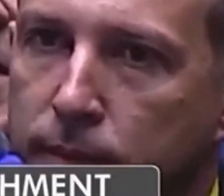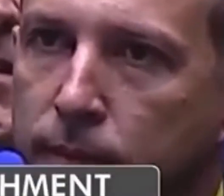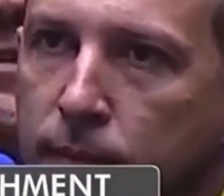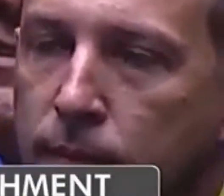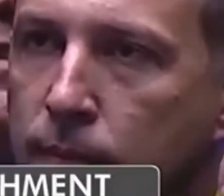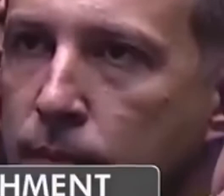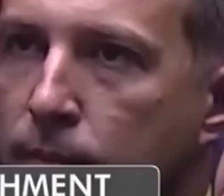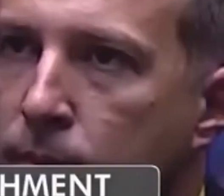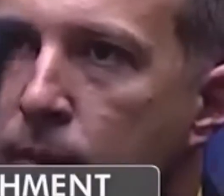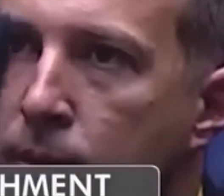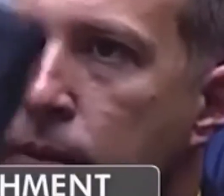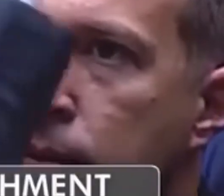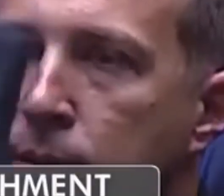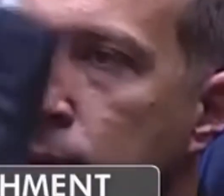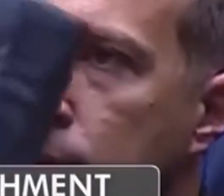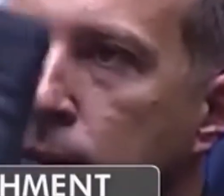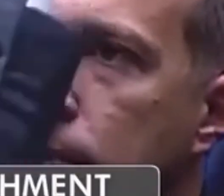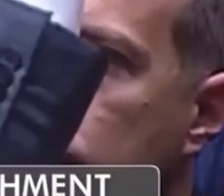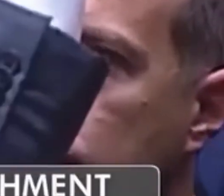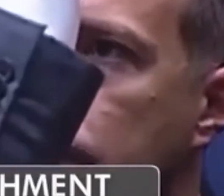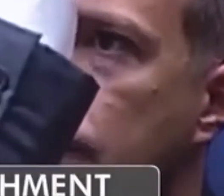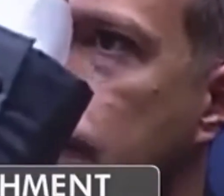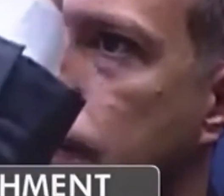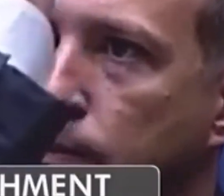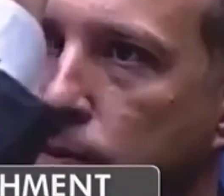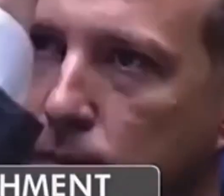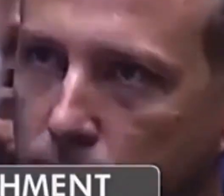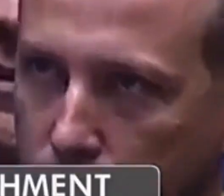Pernambuco nunca faltou ao Brasil.